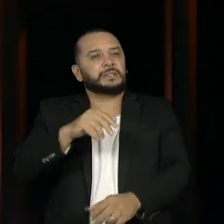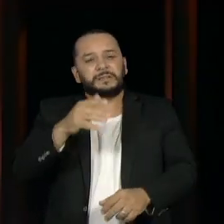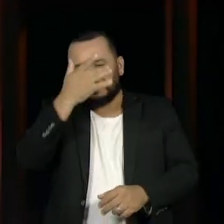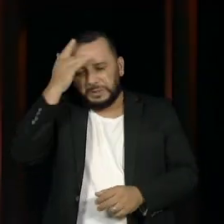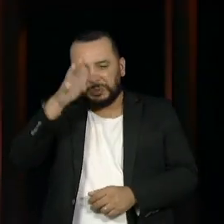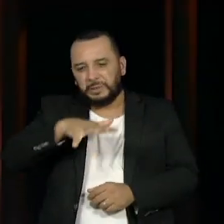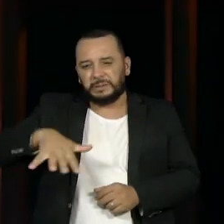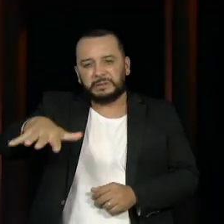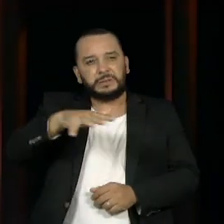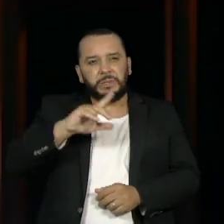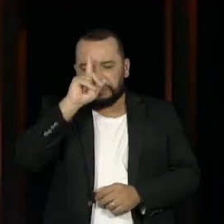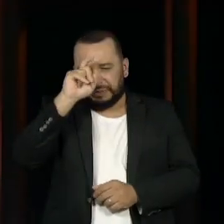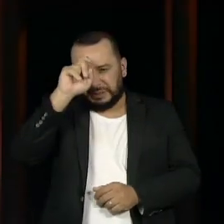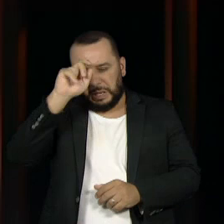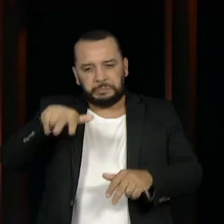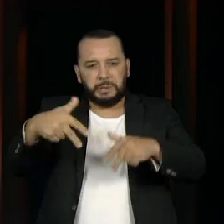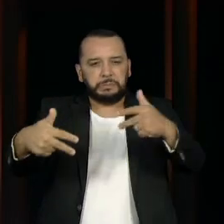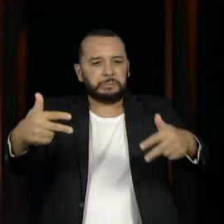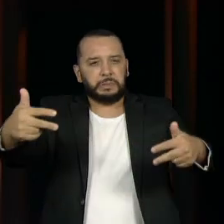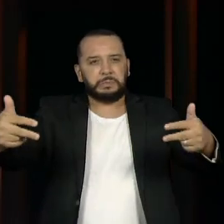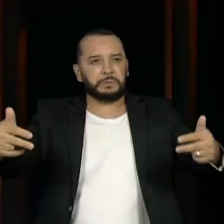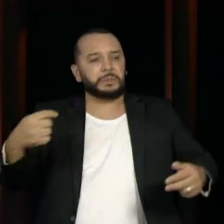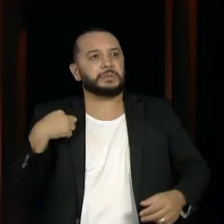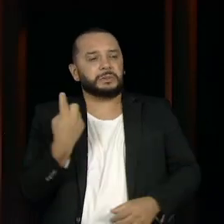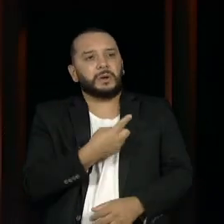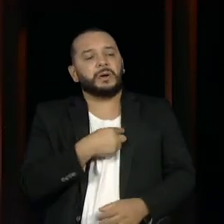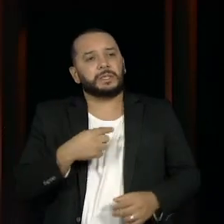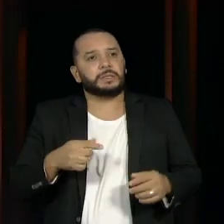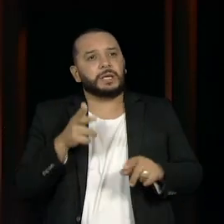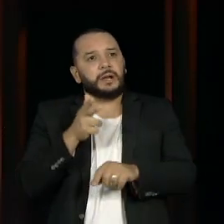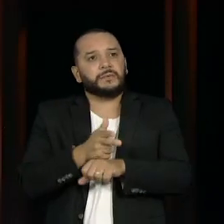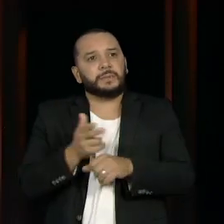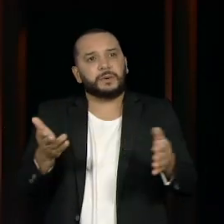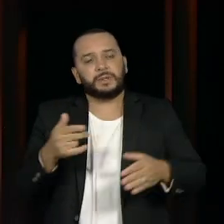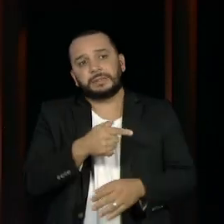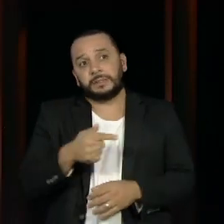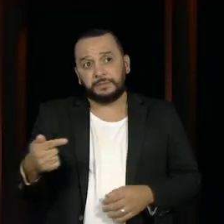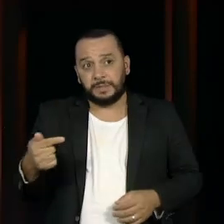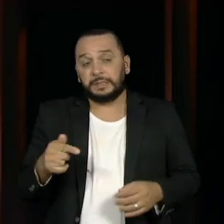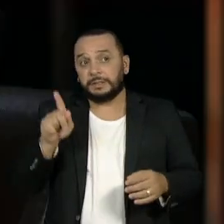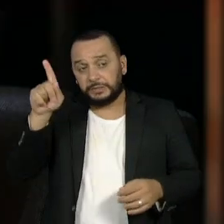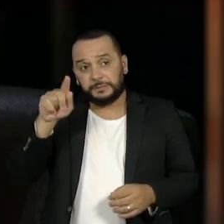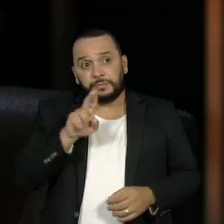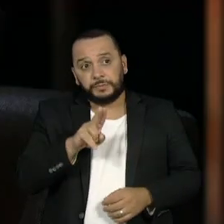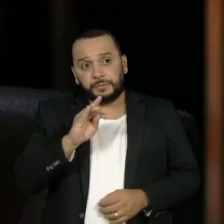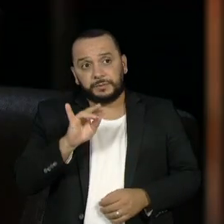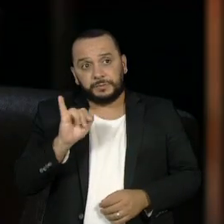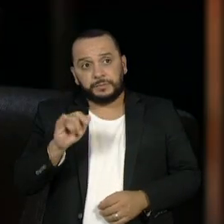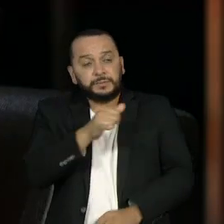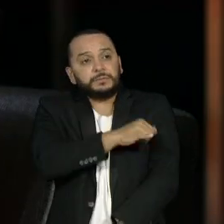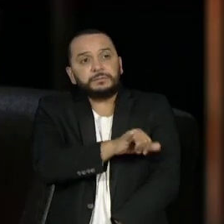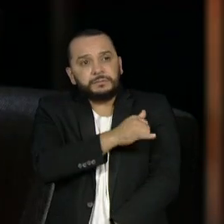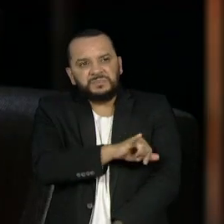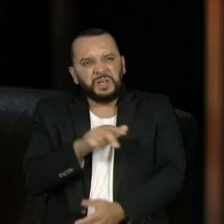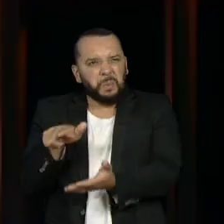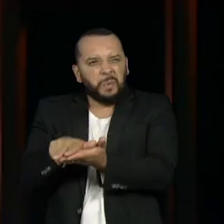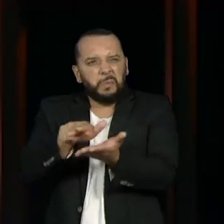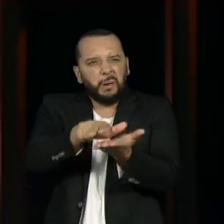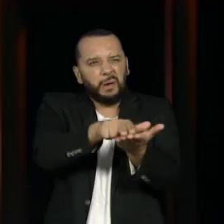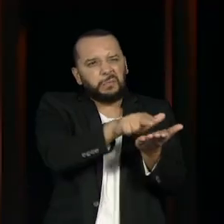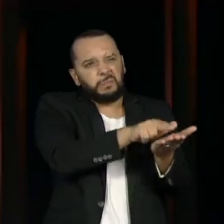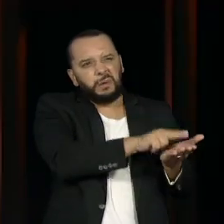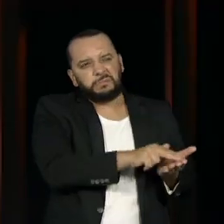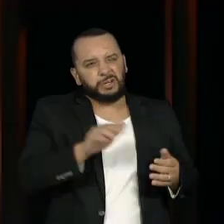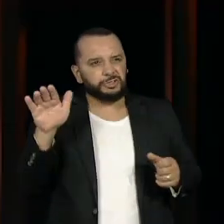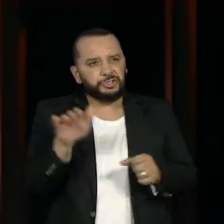hospitais nós estamos gravando aqui na semana em que as UTI do Rio voltar a ficar cheias Por